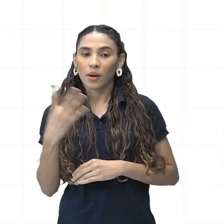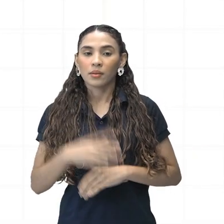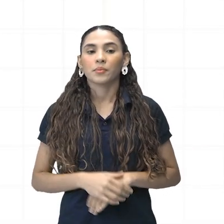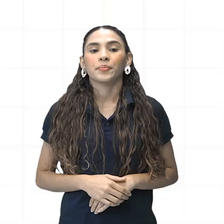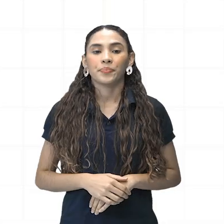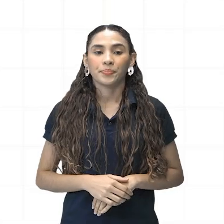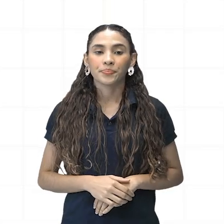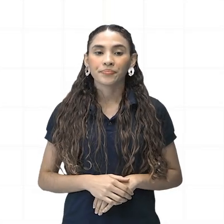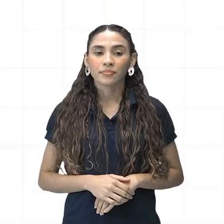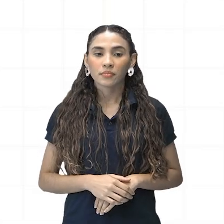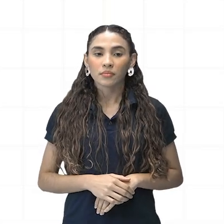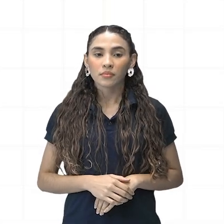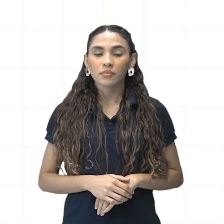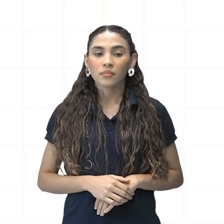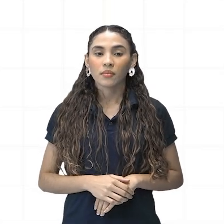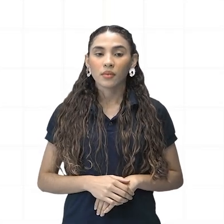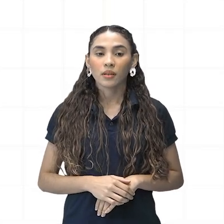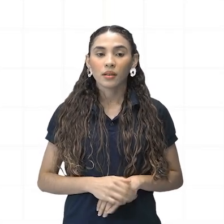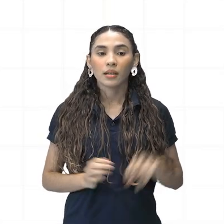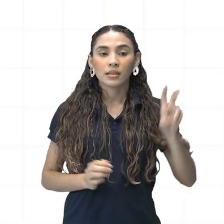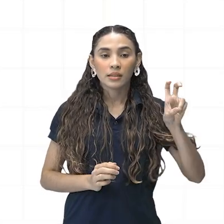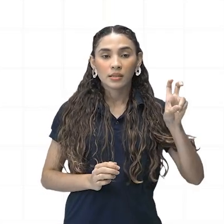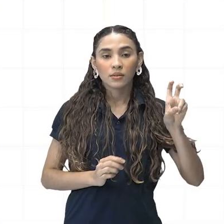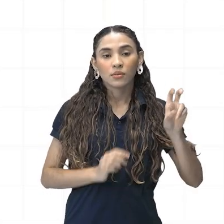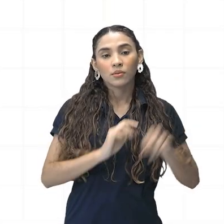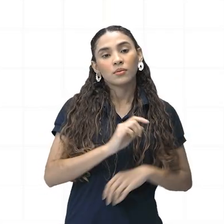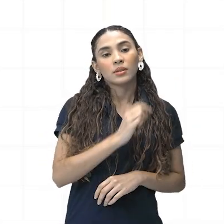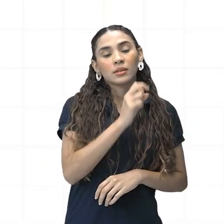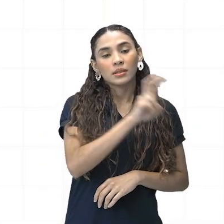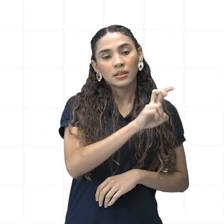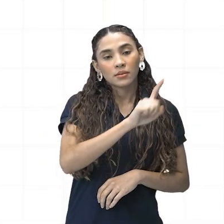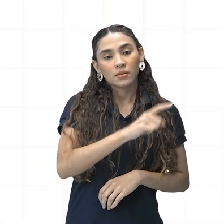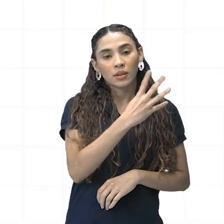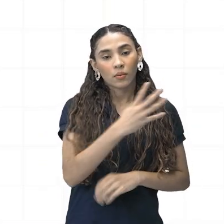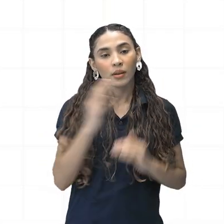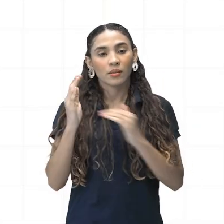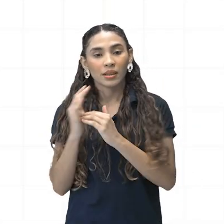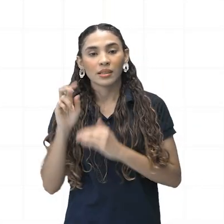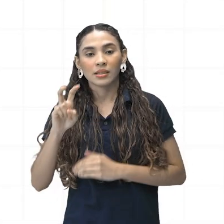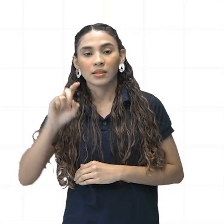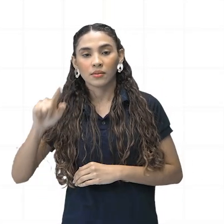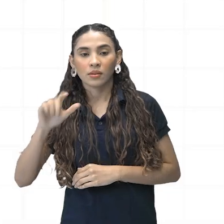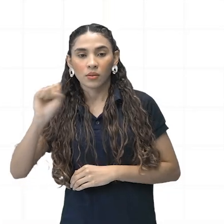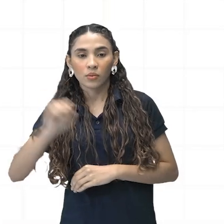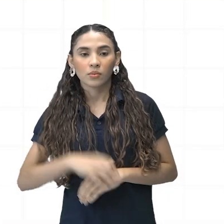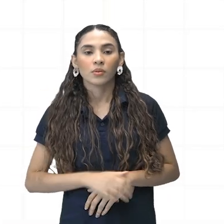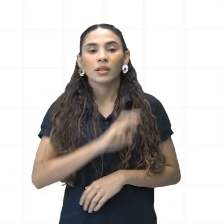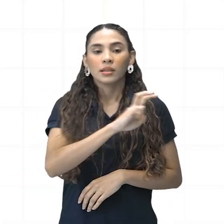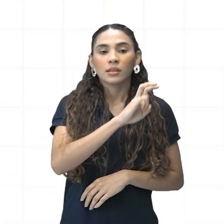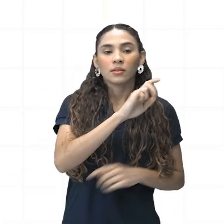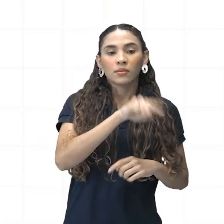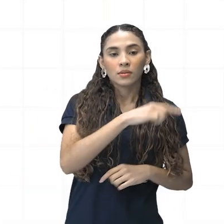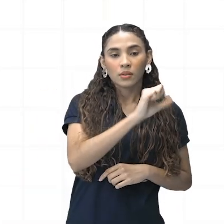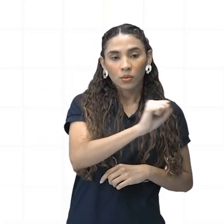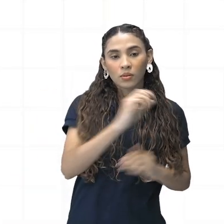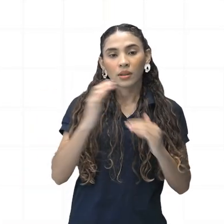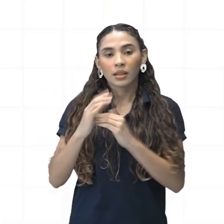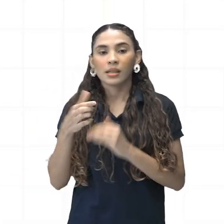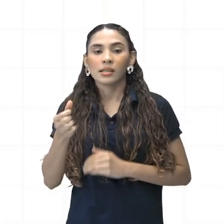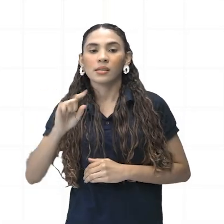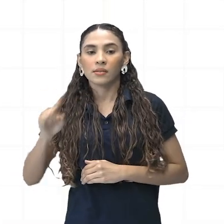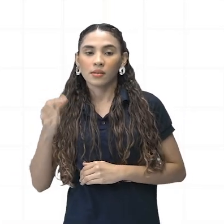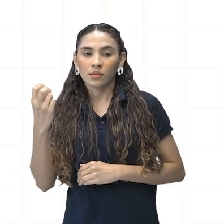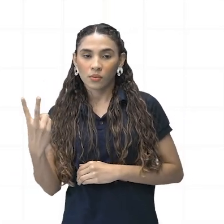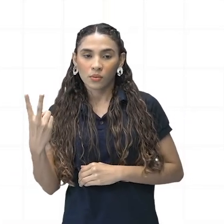5,4, de 5,4 a 5,8, de 5,8 a 6,2,